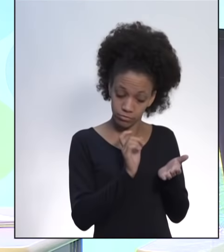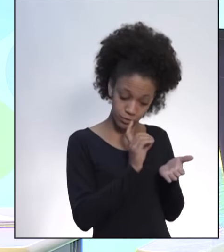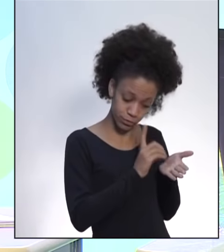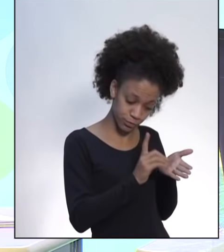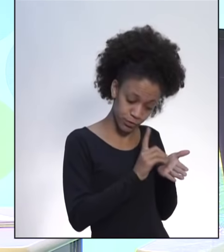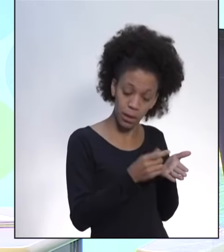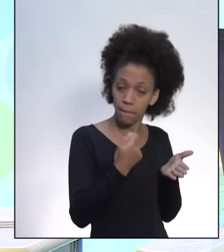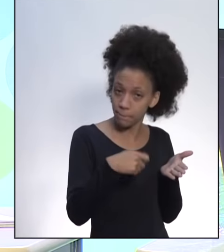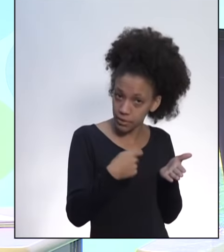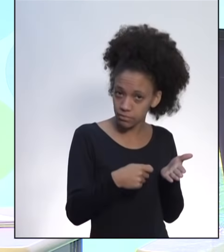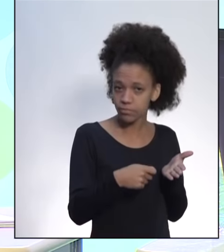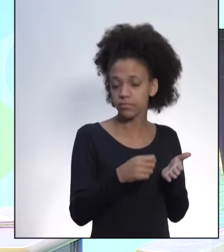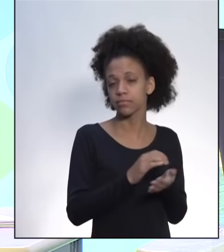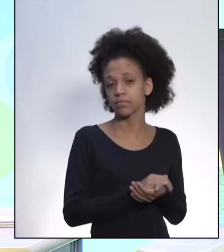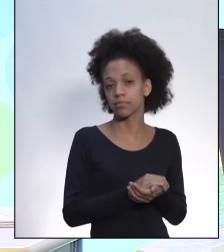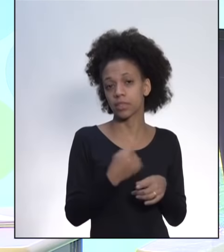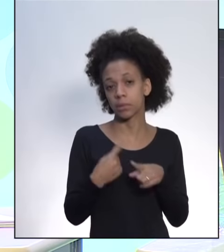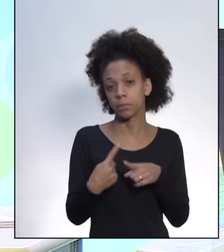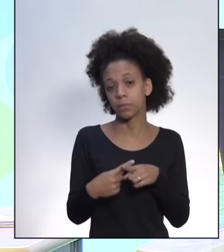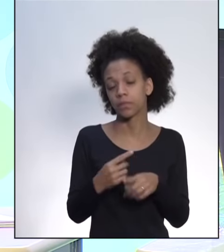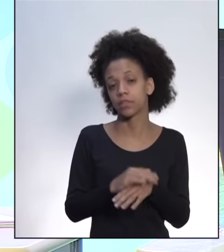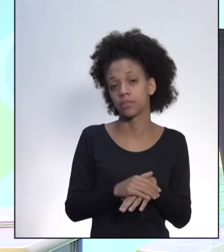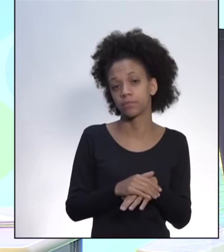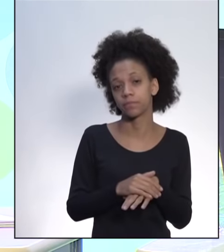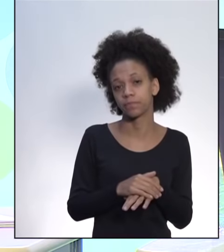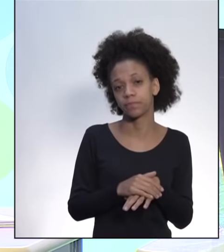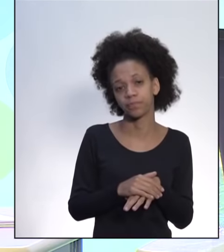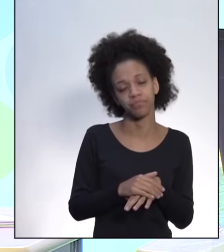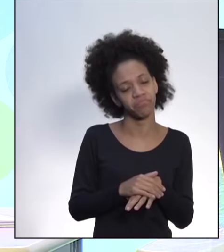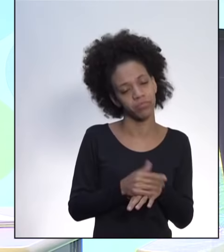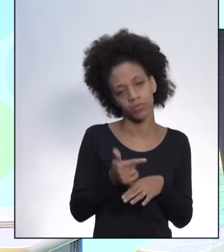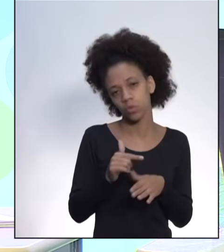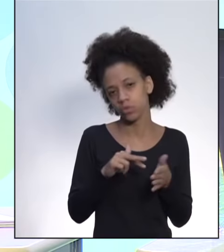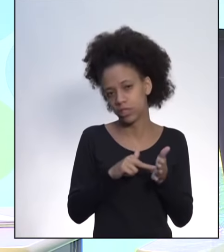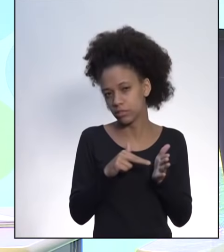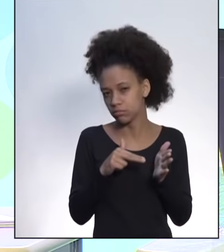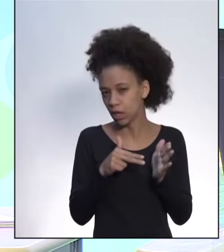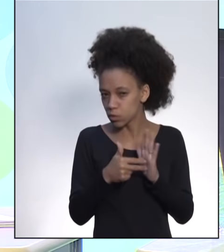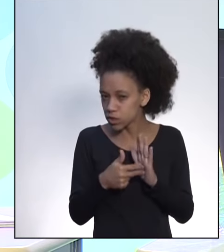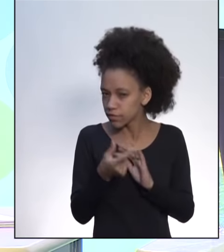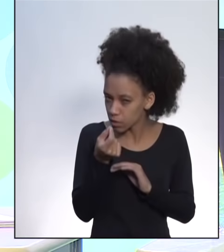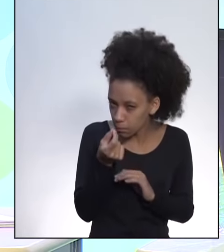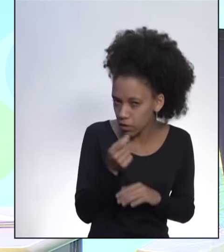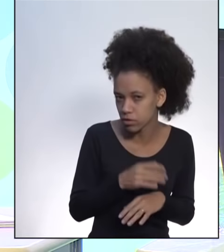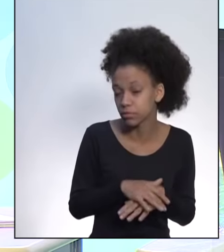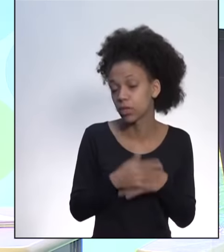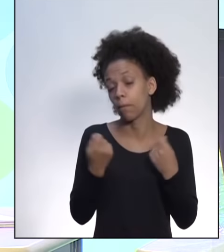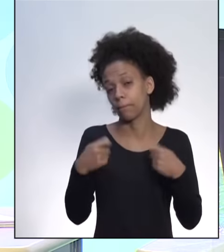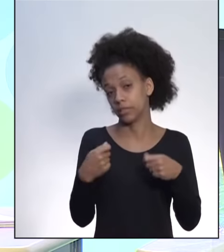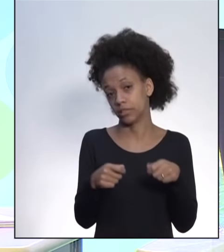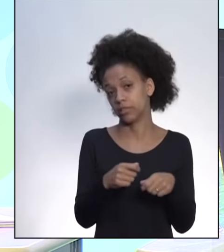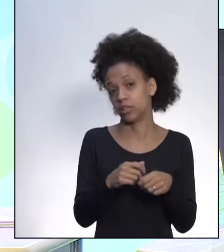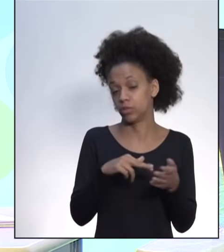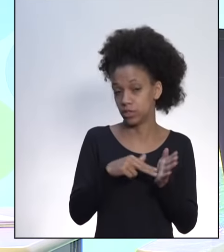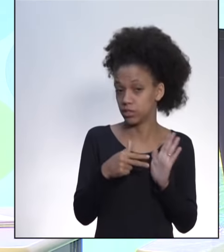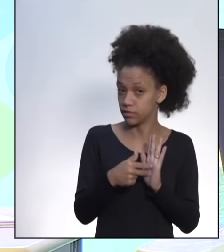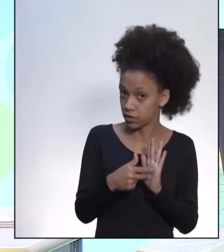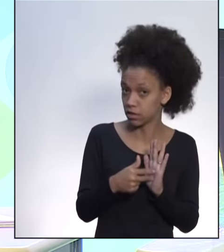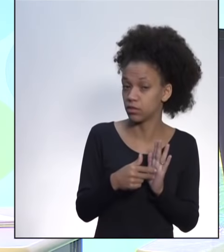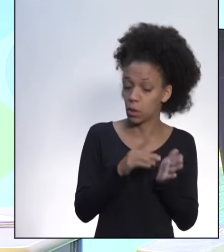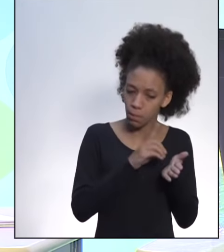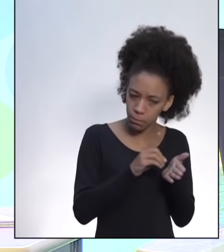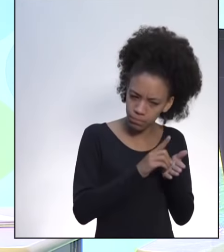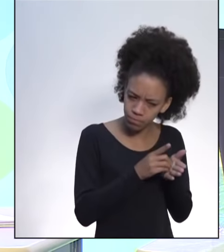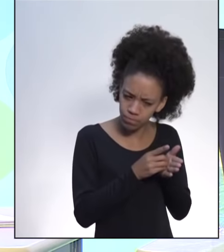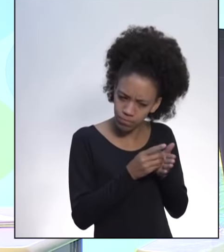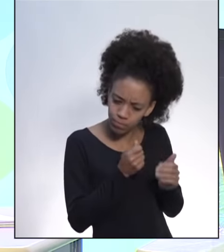que a gente precisa do dicionário porque não vai ter um significado próximo então a gente precisa do dicionário para trazer esse significado para